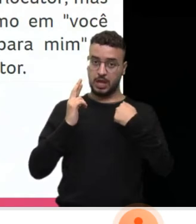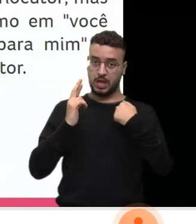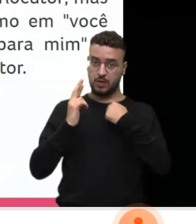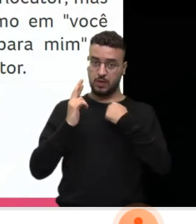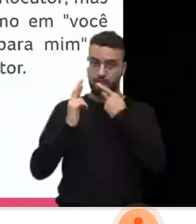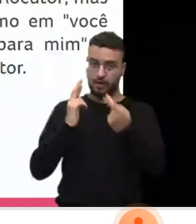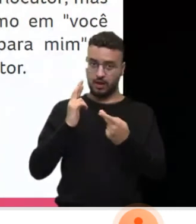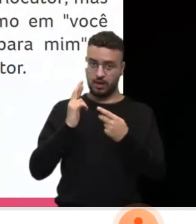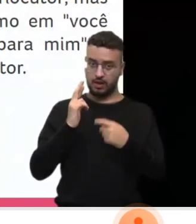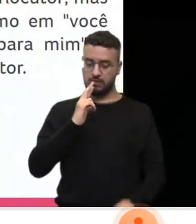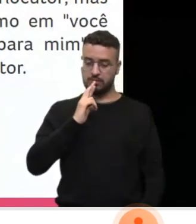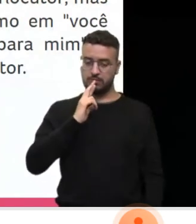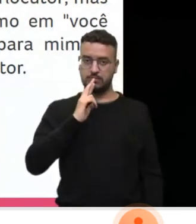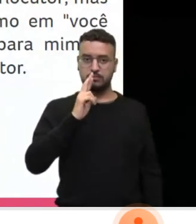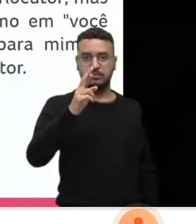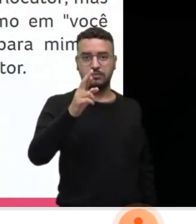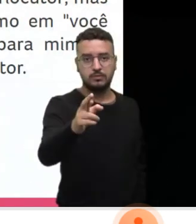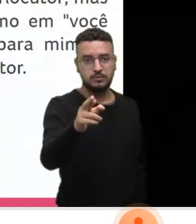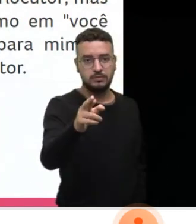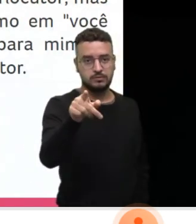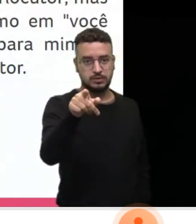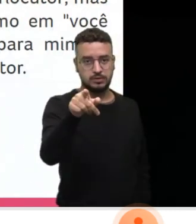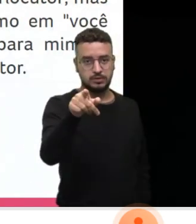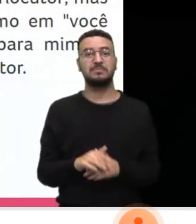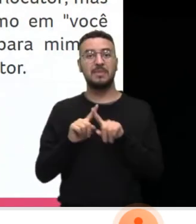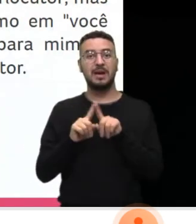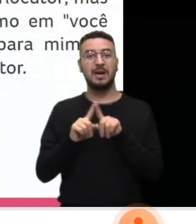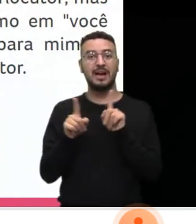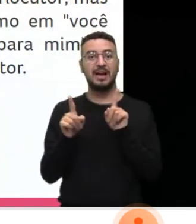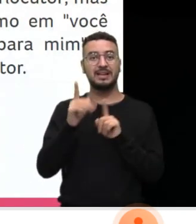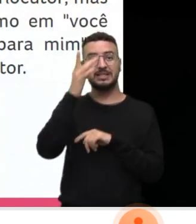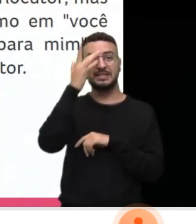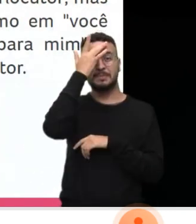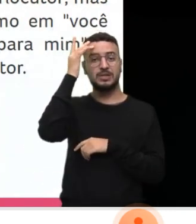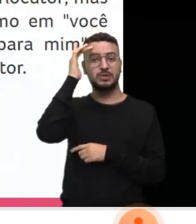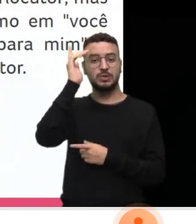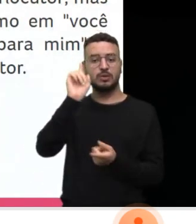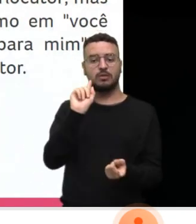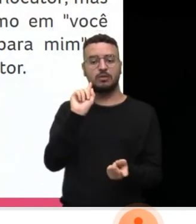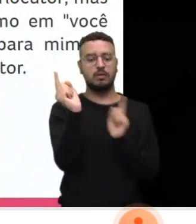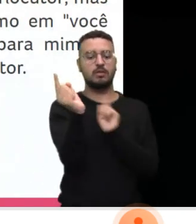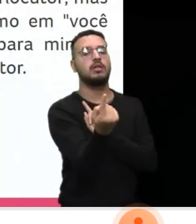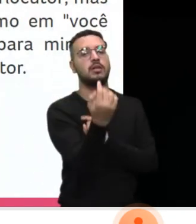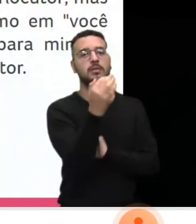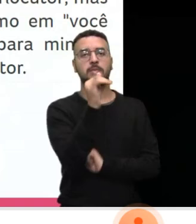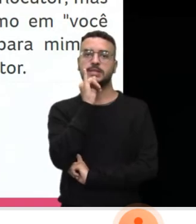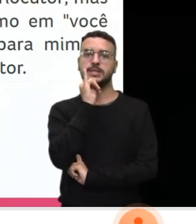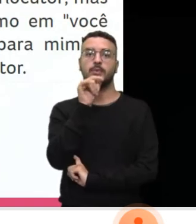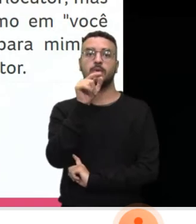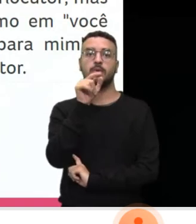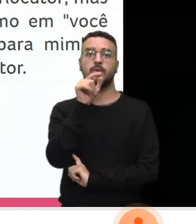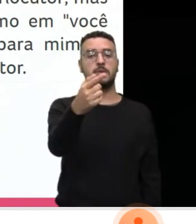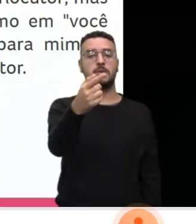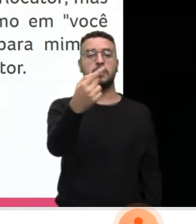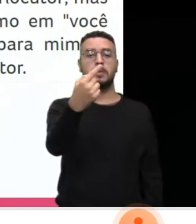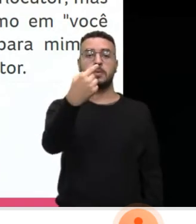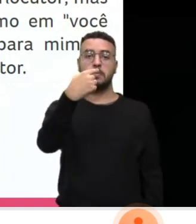ao interlocutor, mas se os sujeitos da frase são invertidos, como você pergunta para mim ou